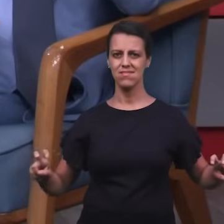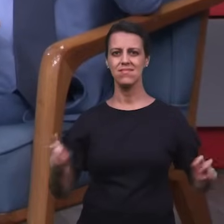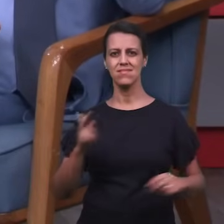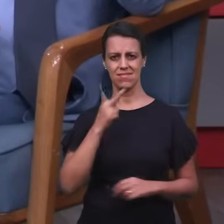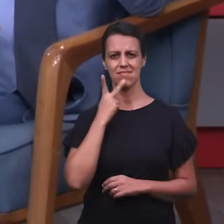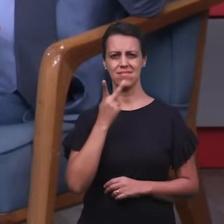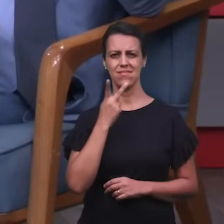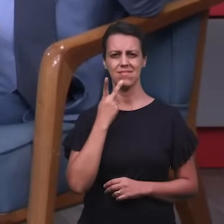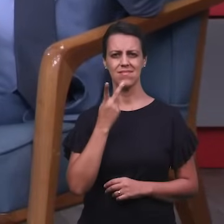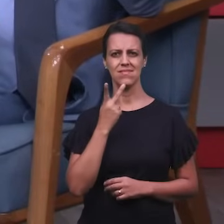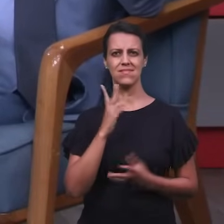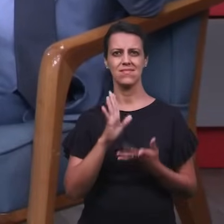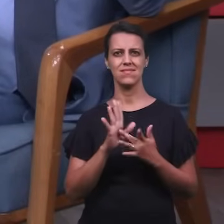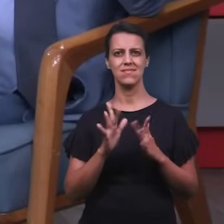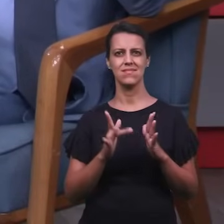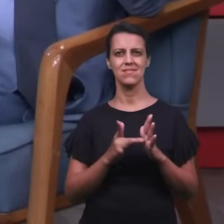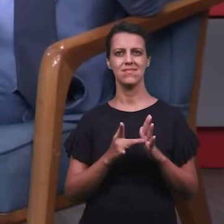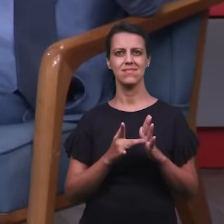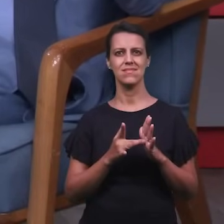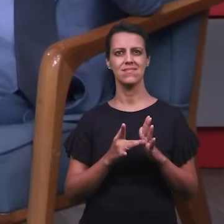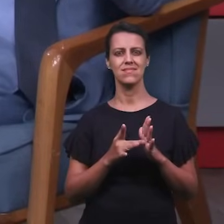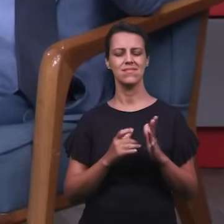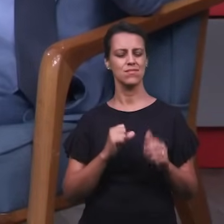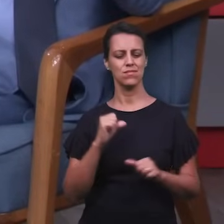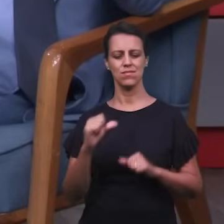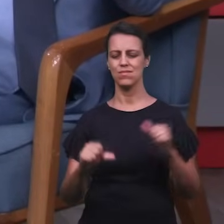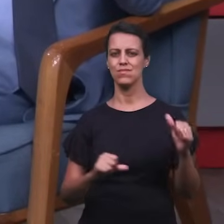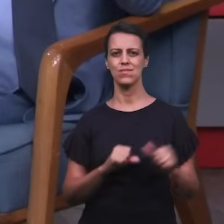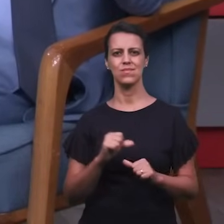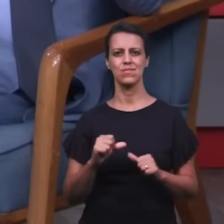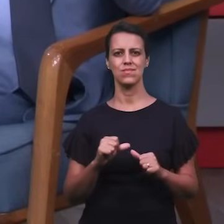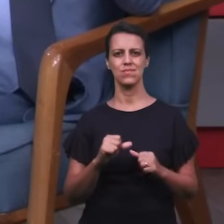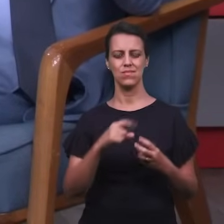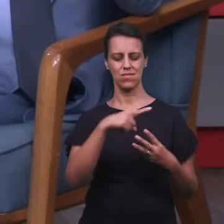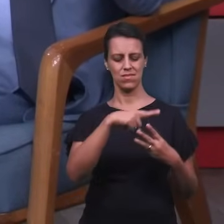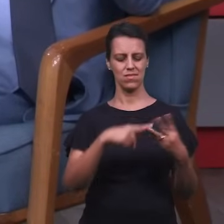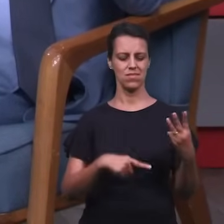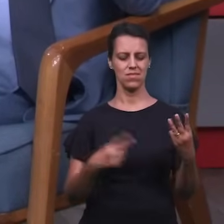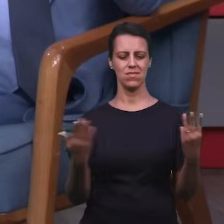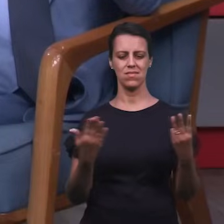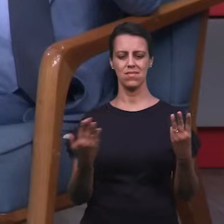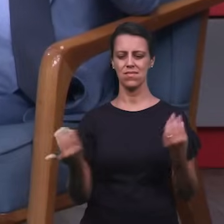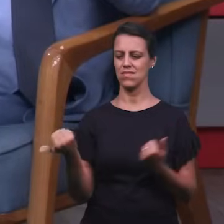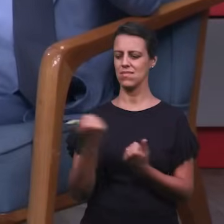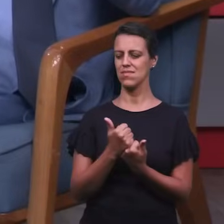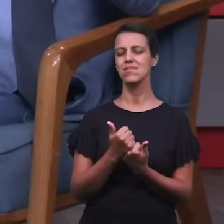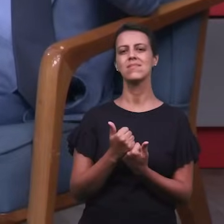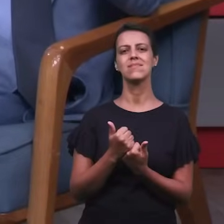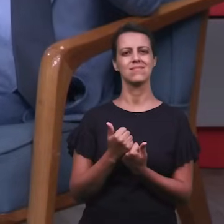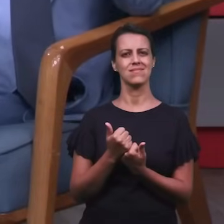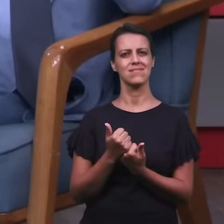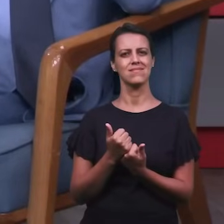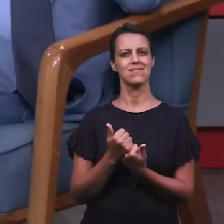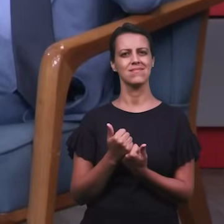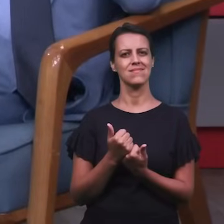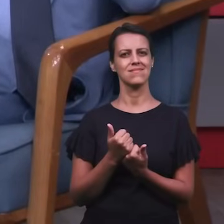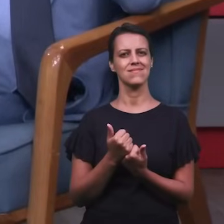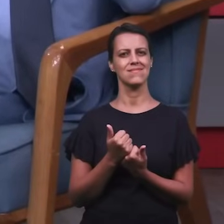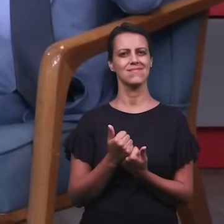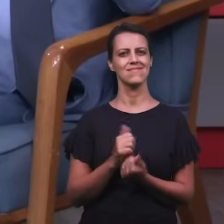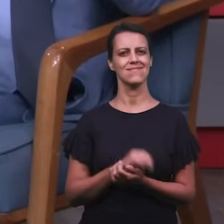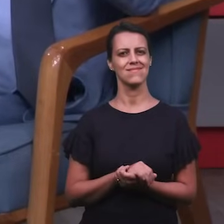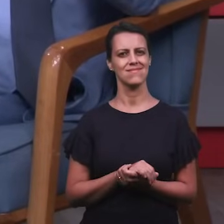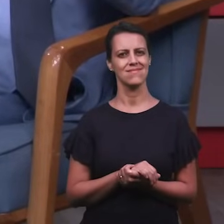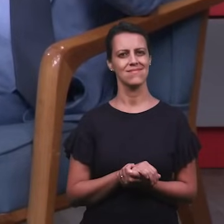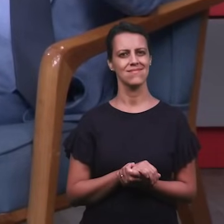ou seja, a Páscoa, que ele faz a modificação para o culto. E naquele culto,